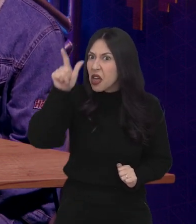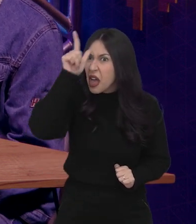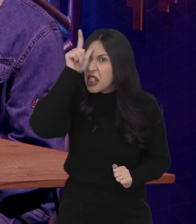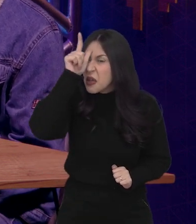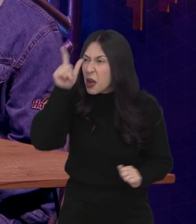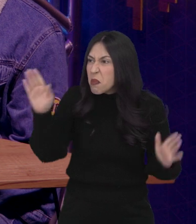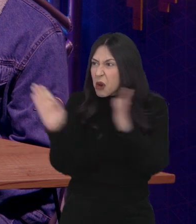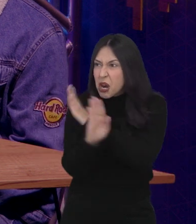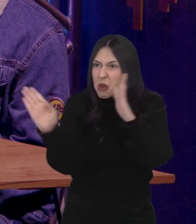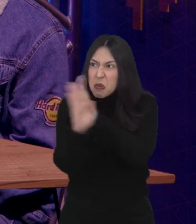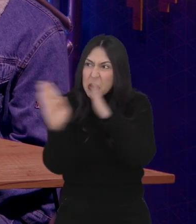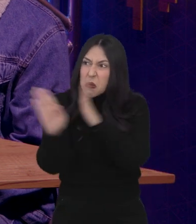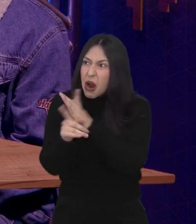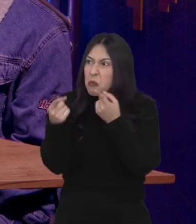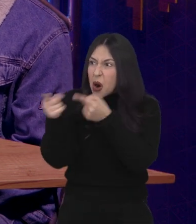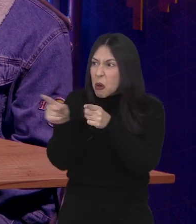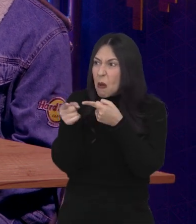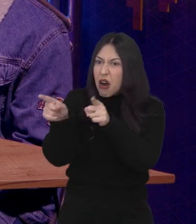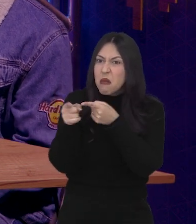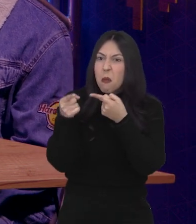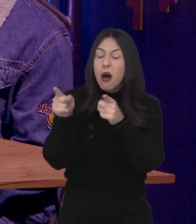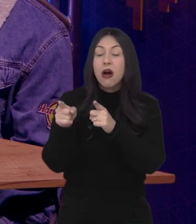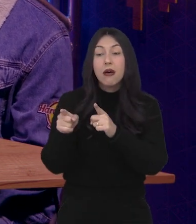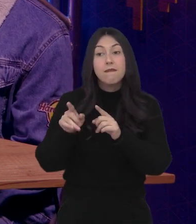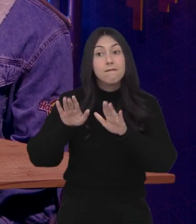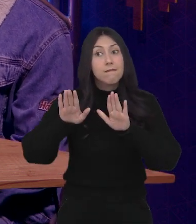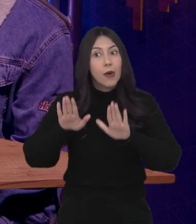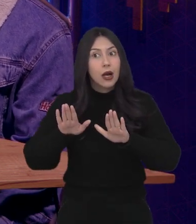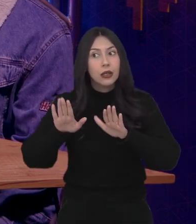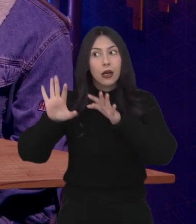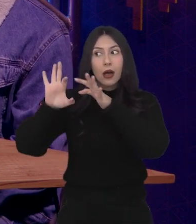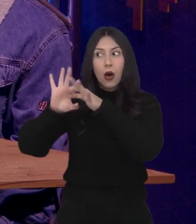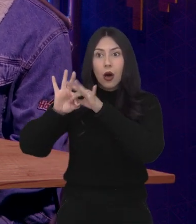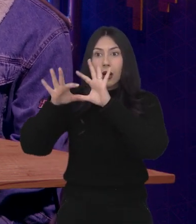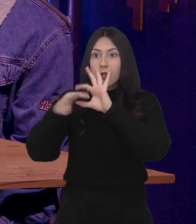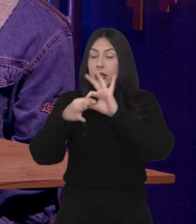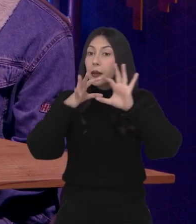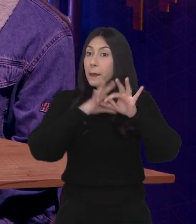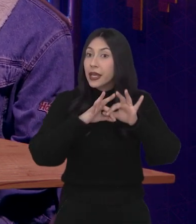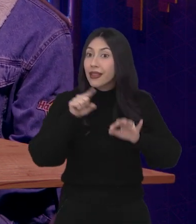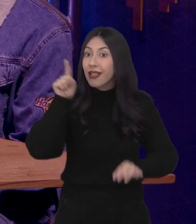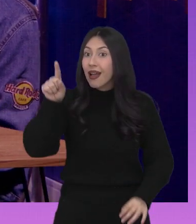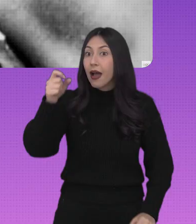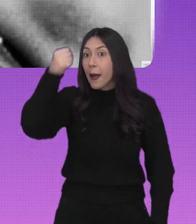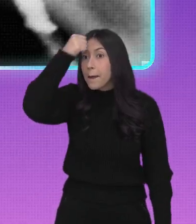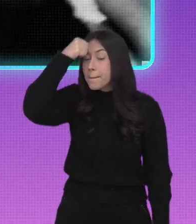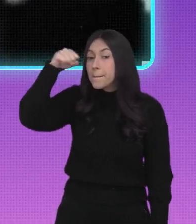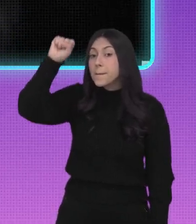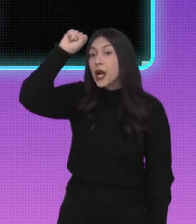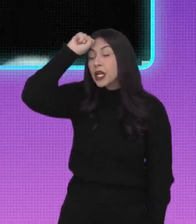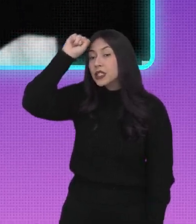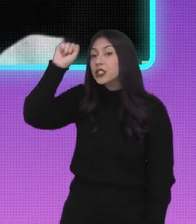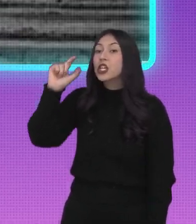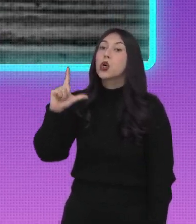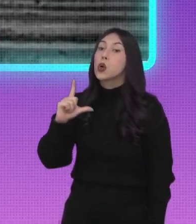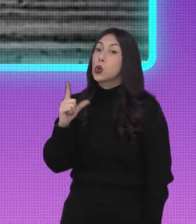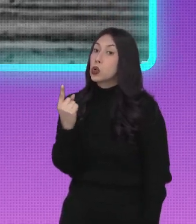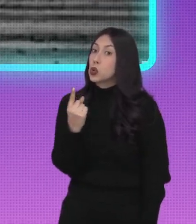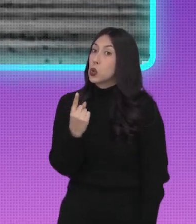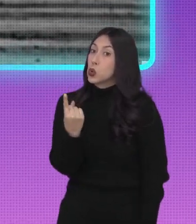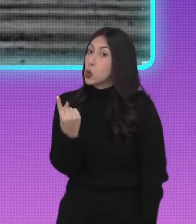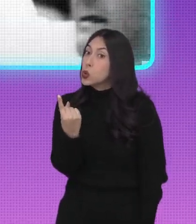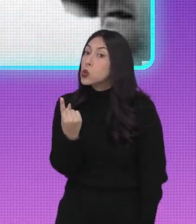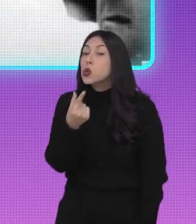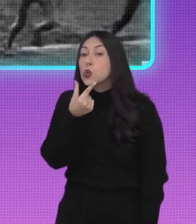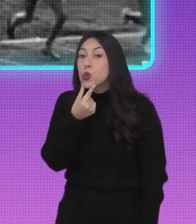caçados na Alemanha nazista. E nessa Olimpíada de Berlim, um atleta dos Estados Unidos, o